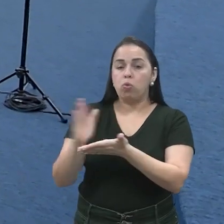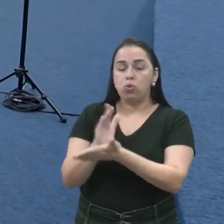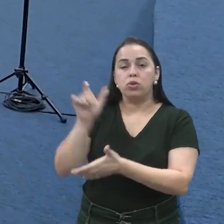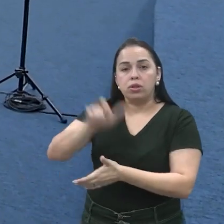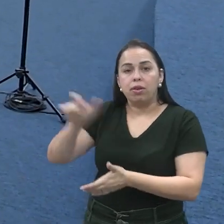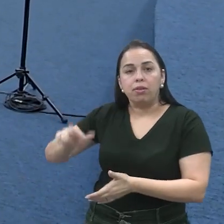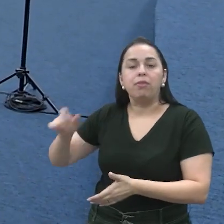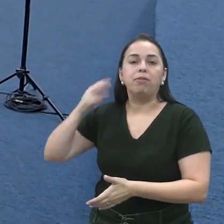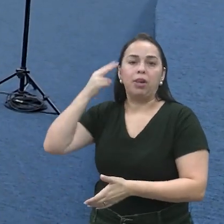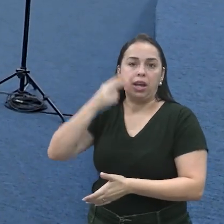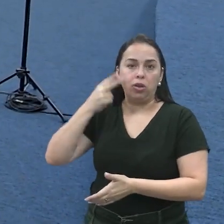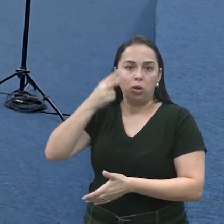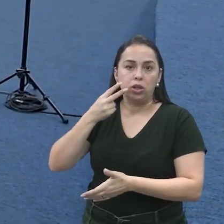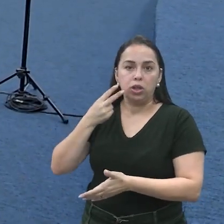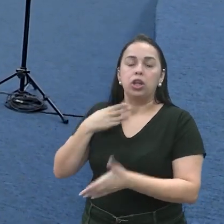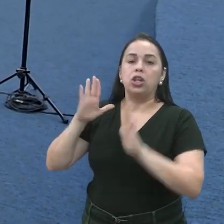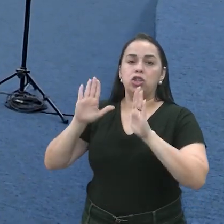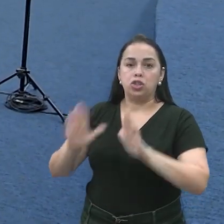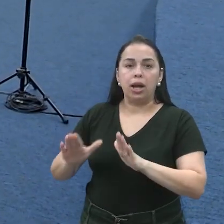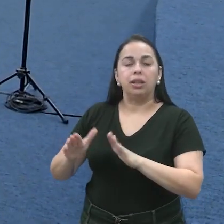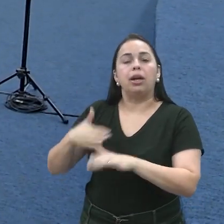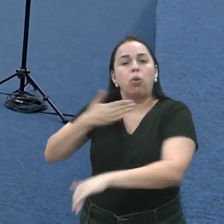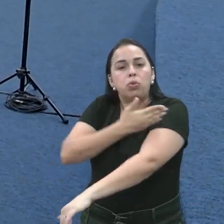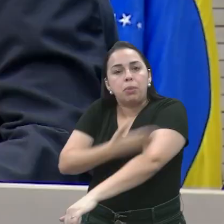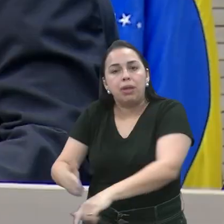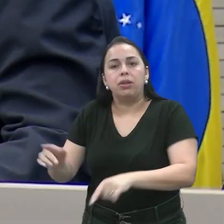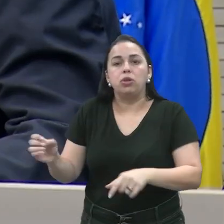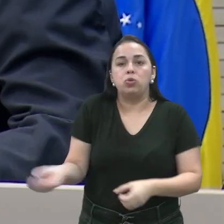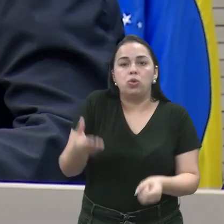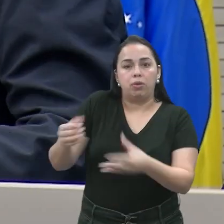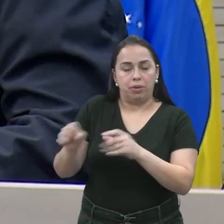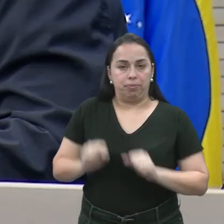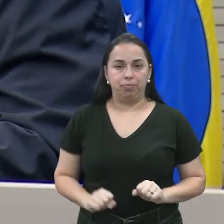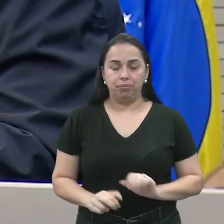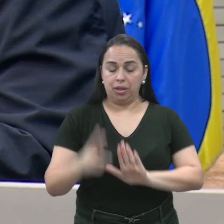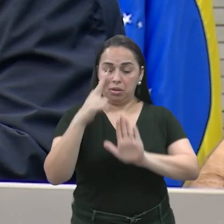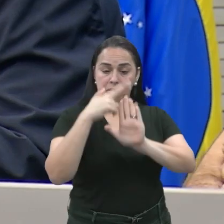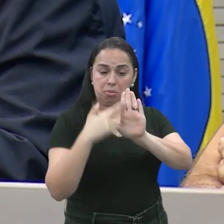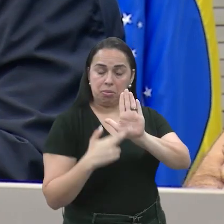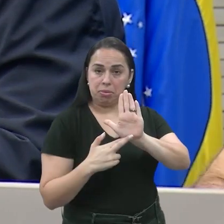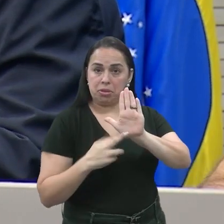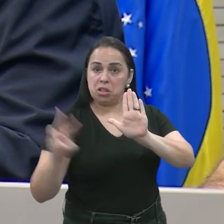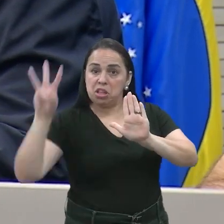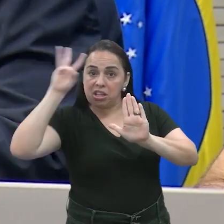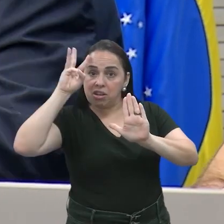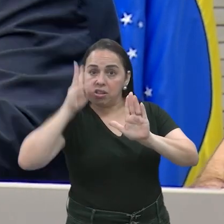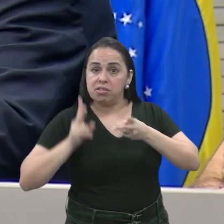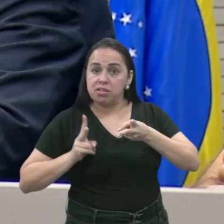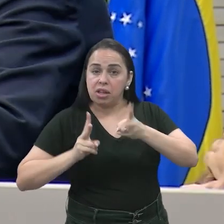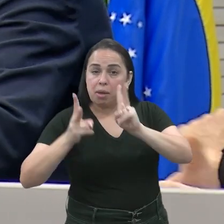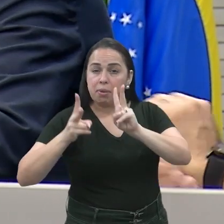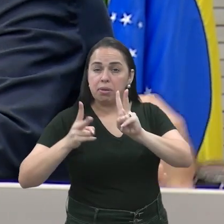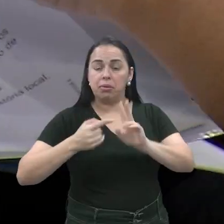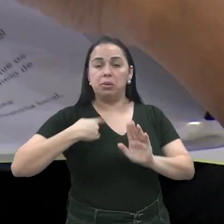em plenário para aqueles que chegam para o primeiro mandato. E como determina o rito das sessões de terça-feira, os vereadores fizeram